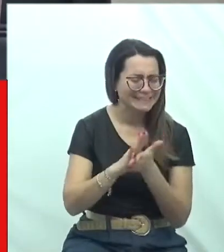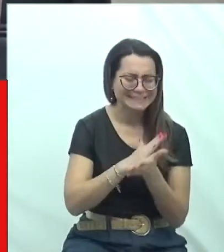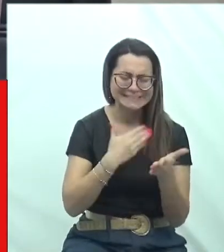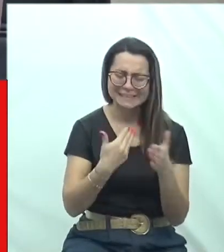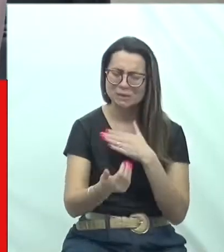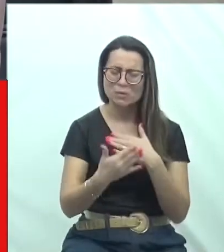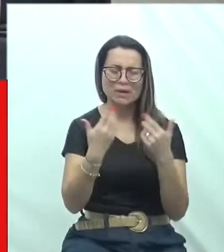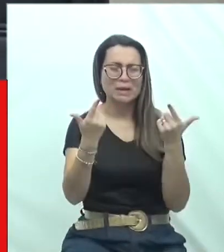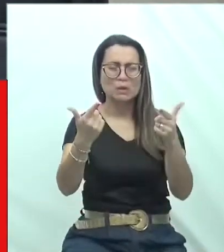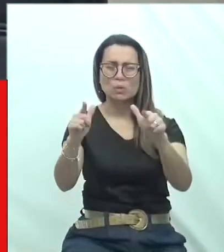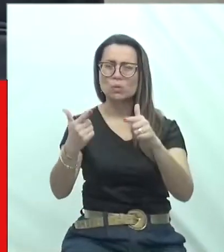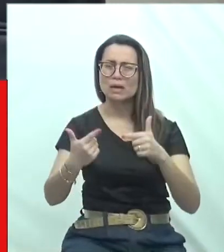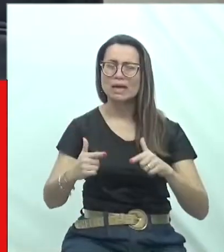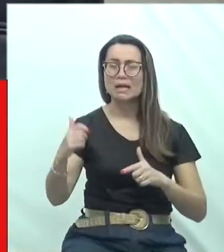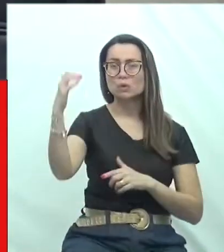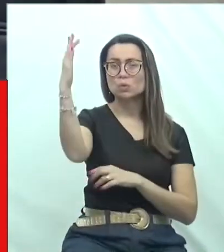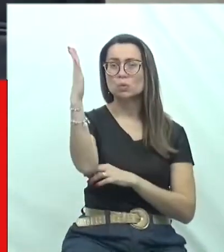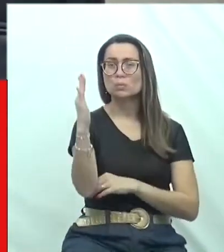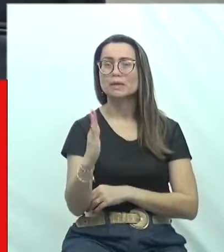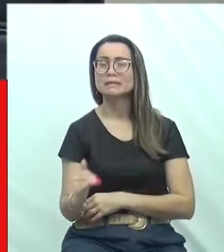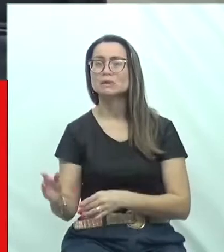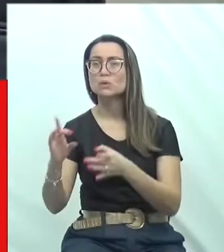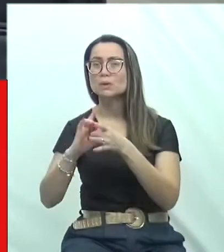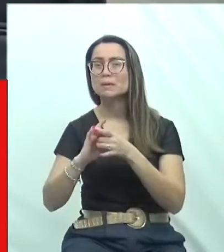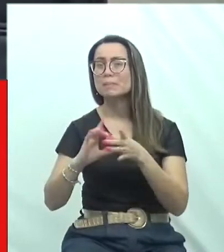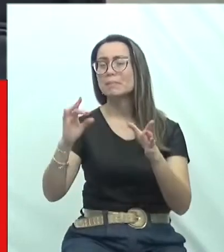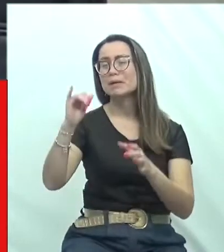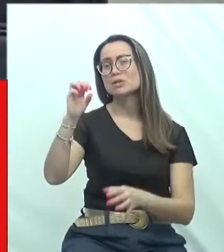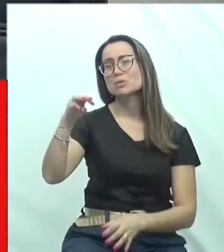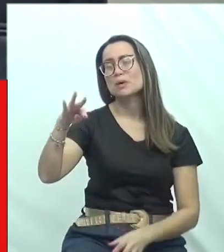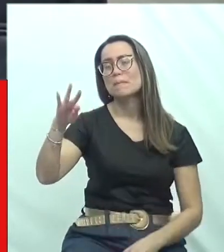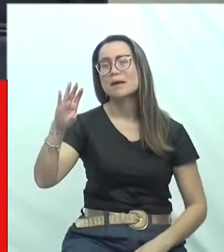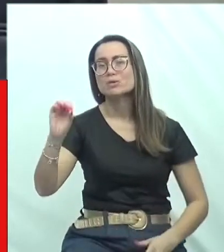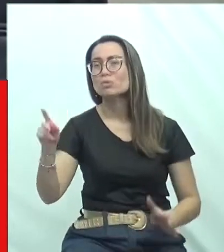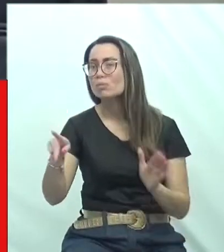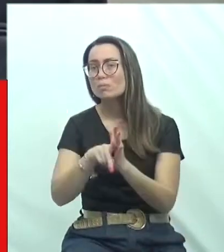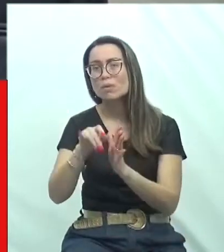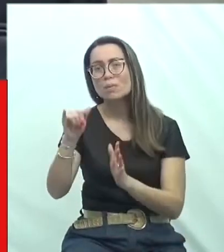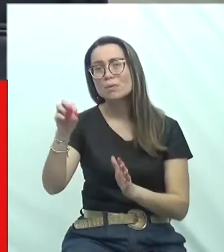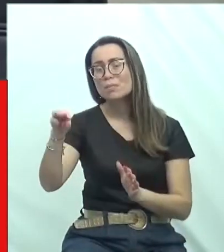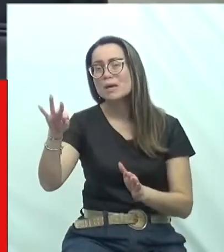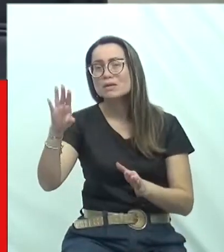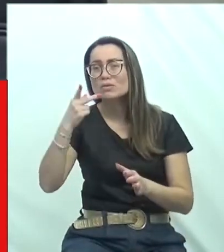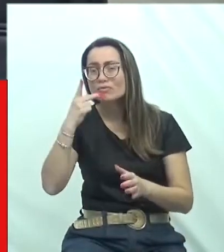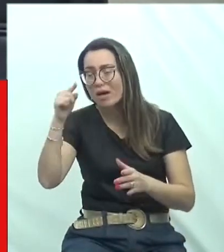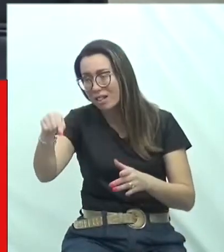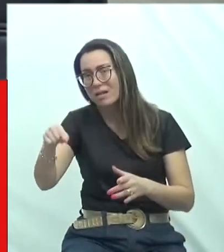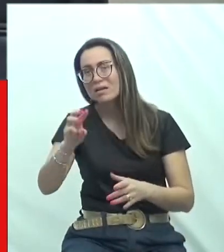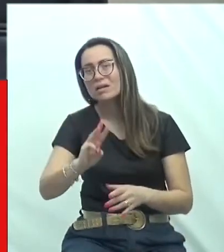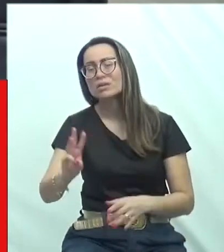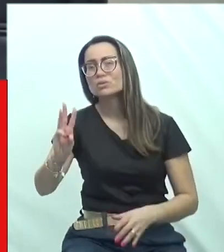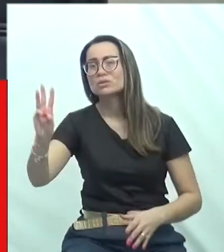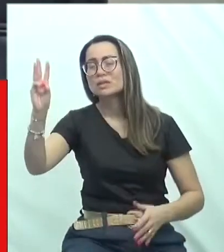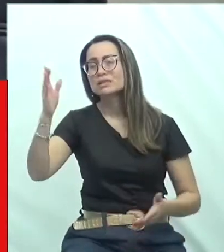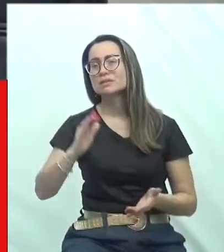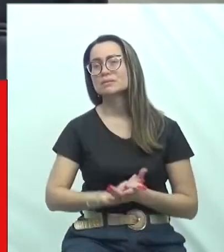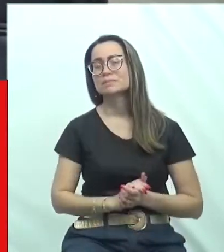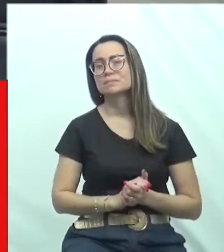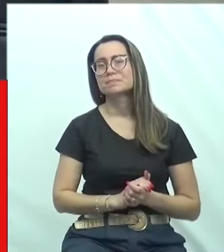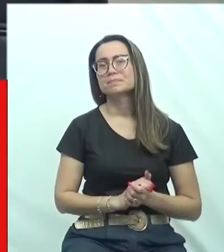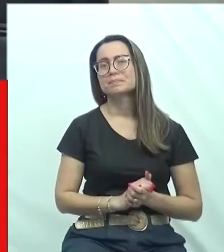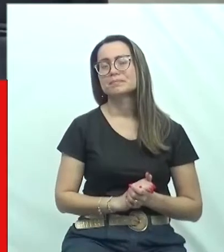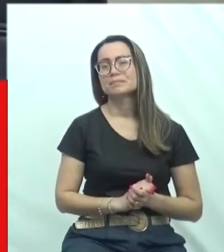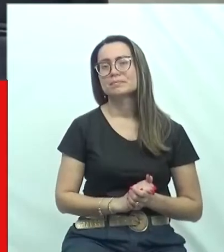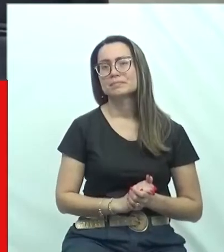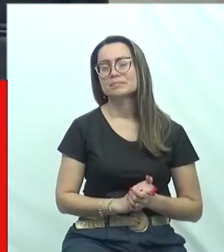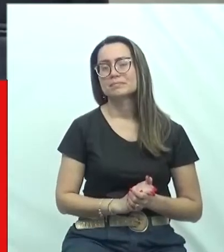Brasil homologado pelo Inmetro. O próprio Inmetro está dizendo aqui, nesse comunicado, que está no